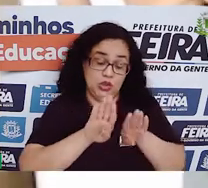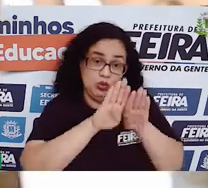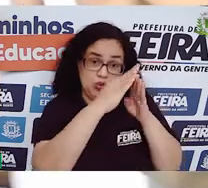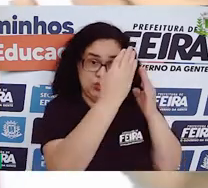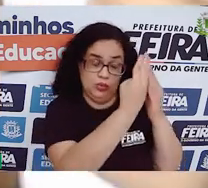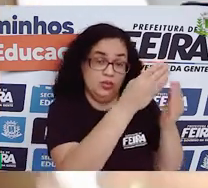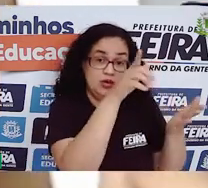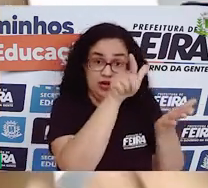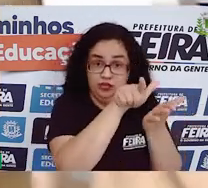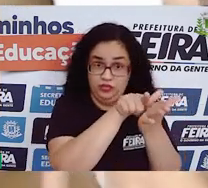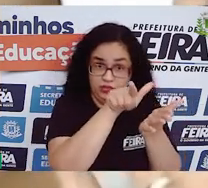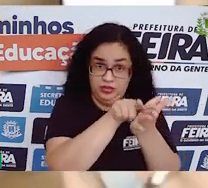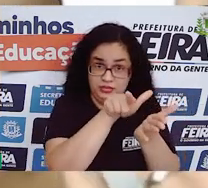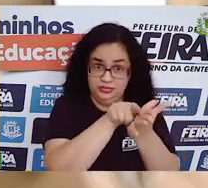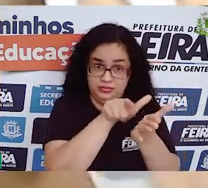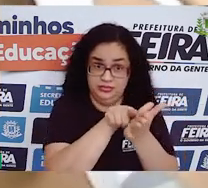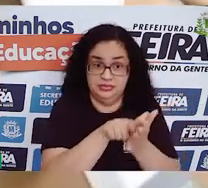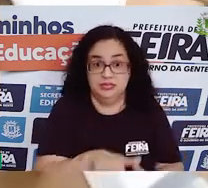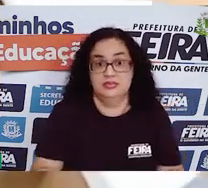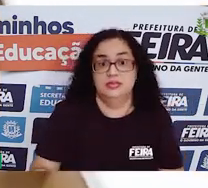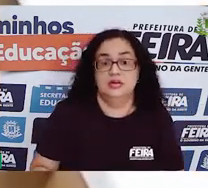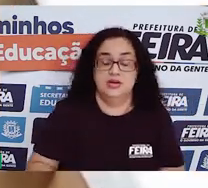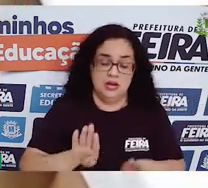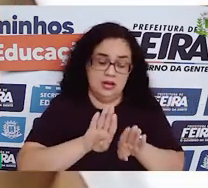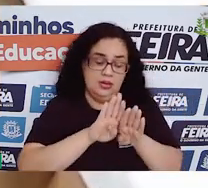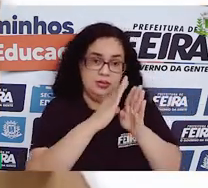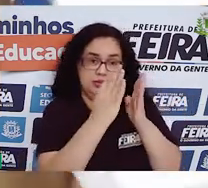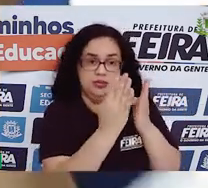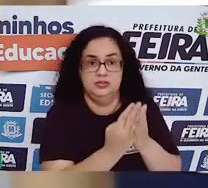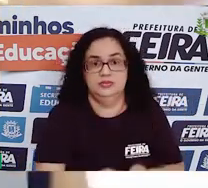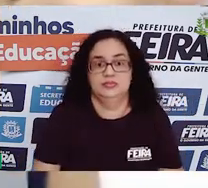Dobrou a folha ao meio.